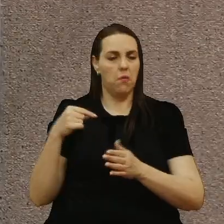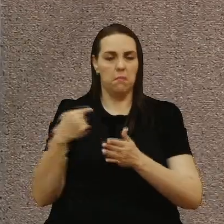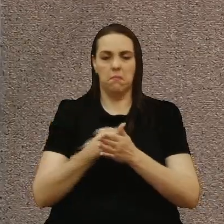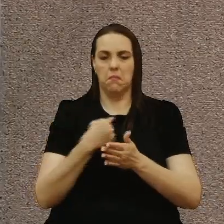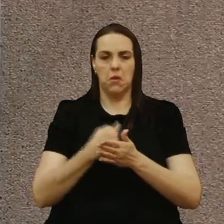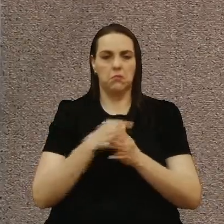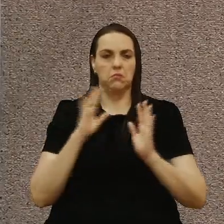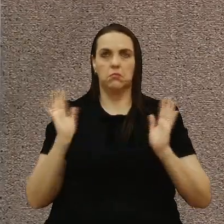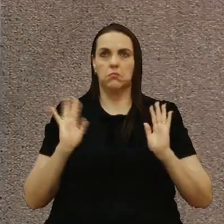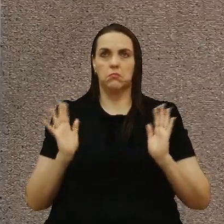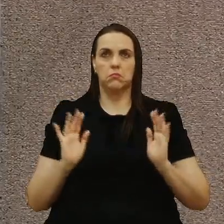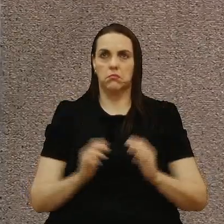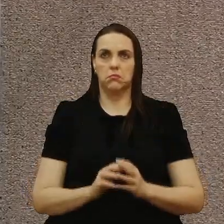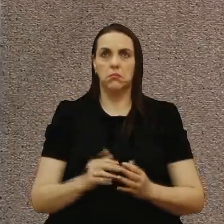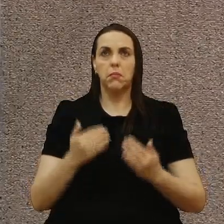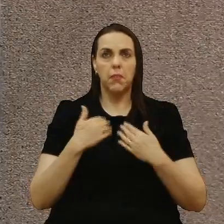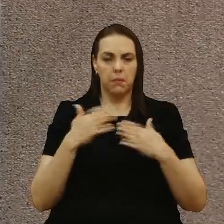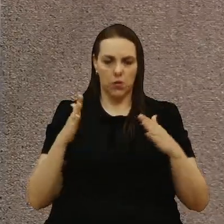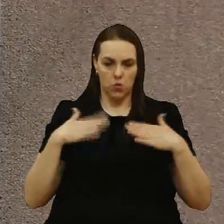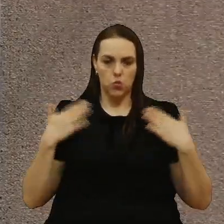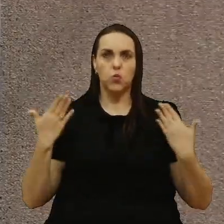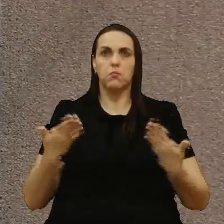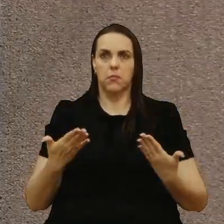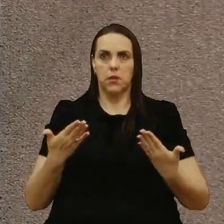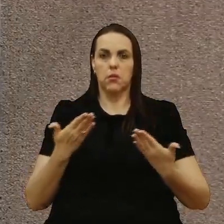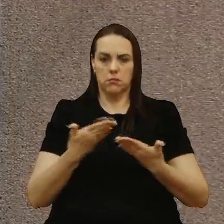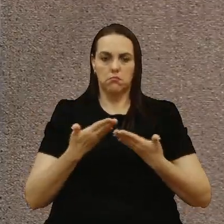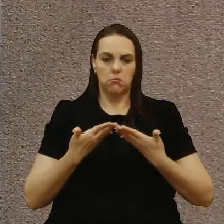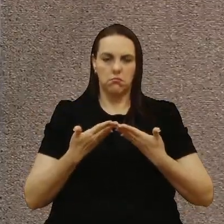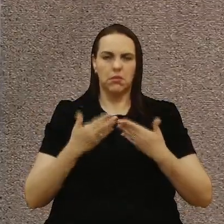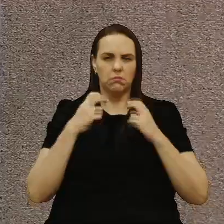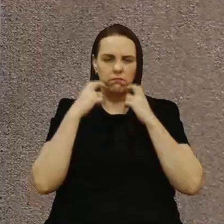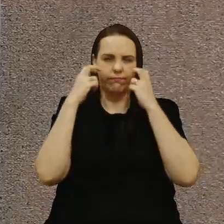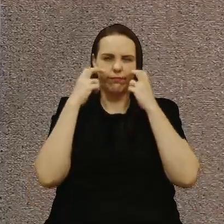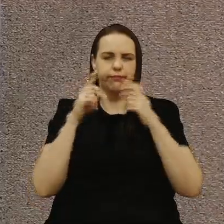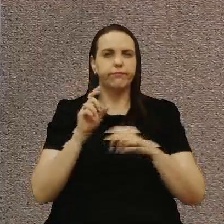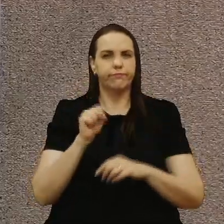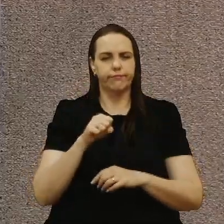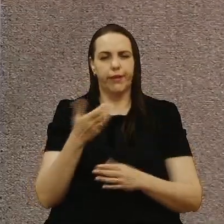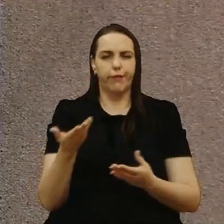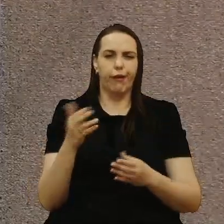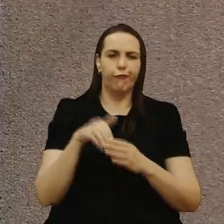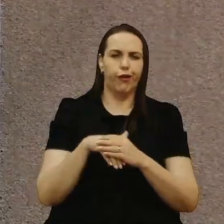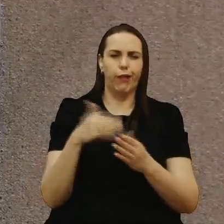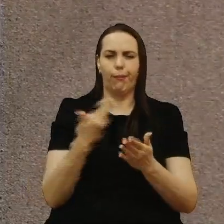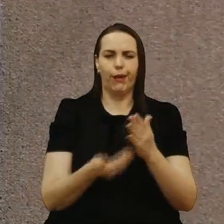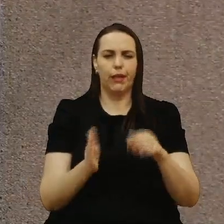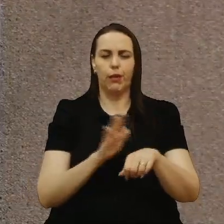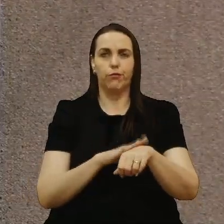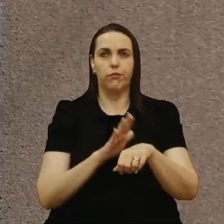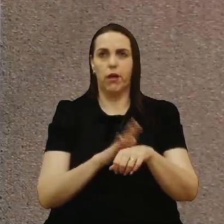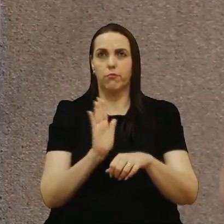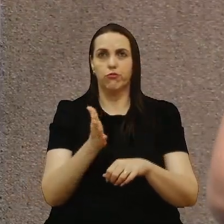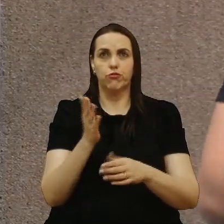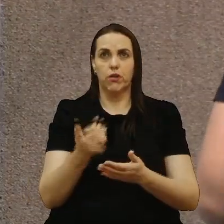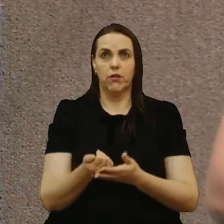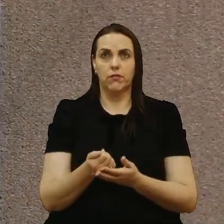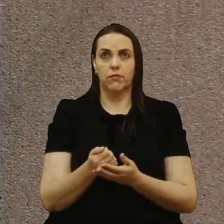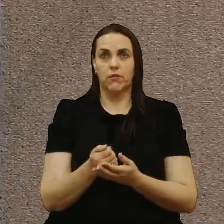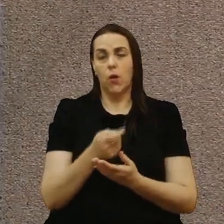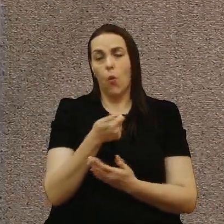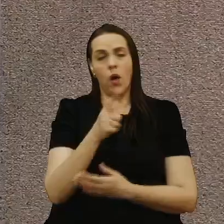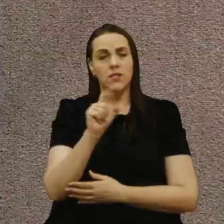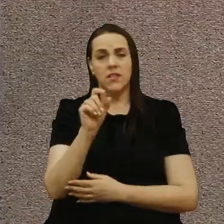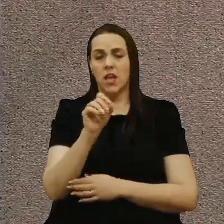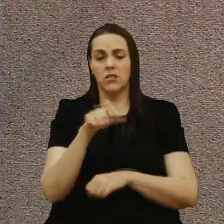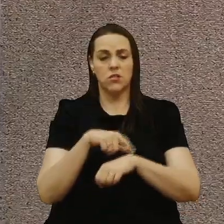isso, né? Para mim foi uma grande surpresa receber e um grande constrangimento. Tem que votar, ficar perdendo aqui, já nós estamos agora com 10 para as 10 da manhã,